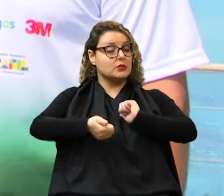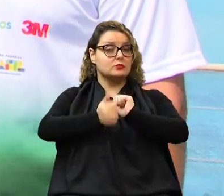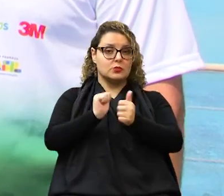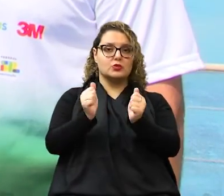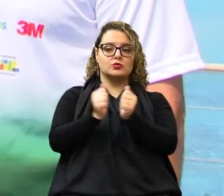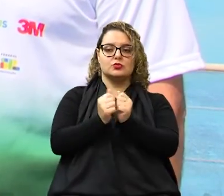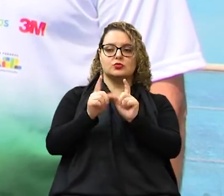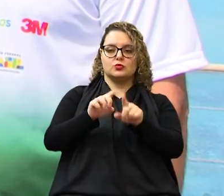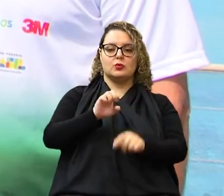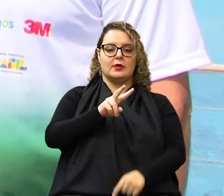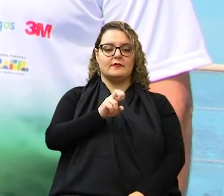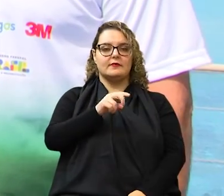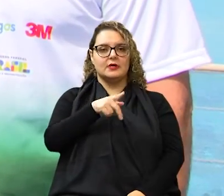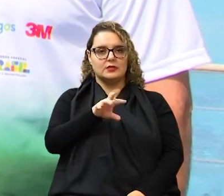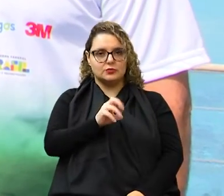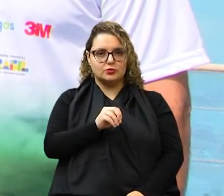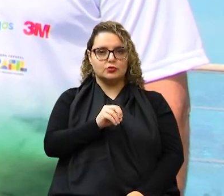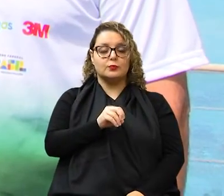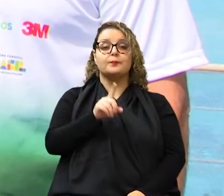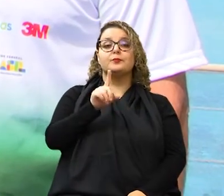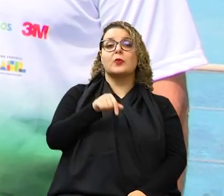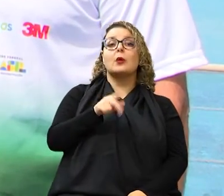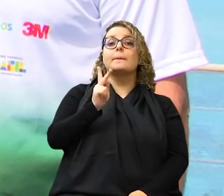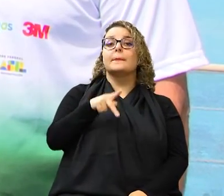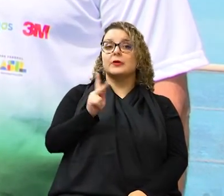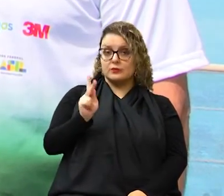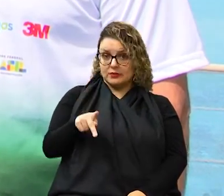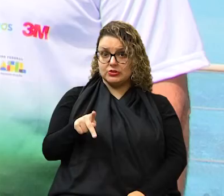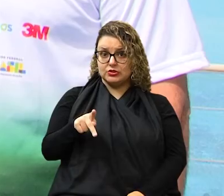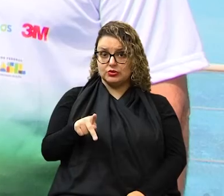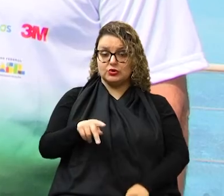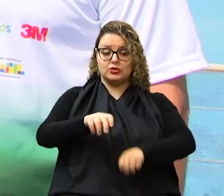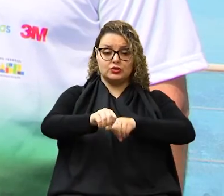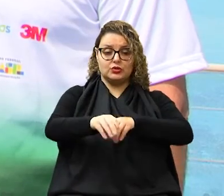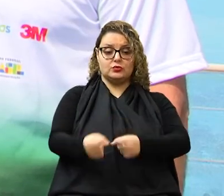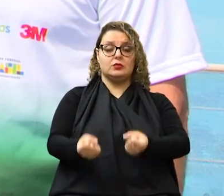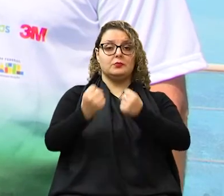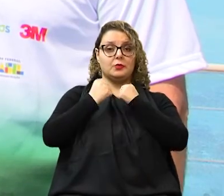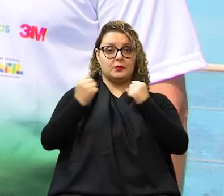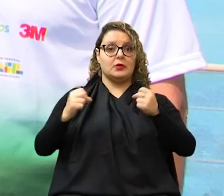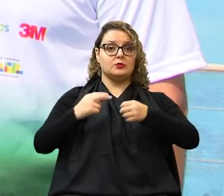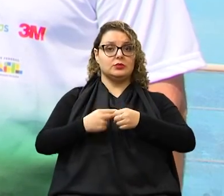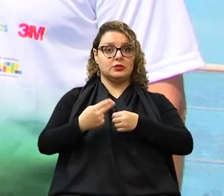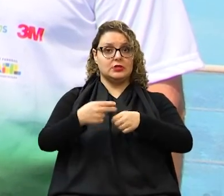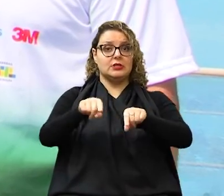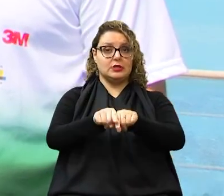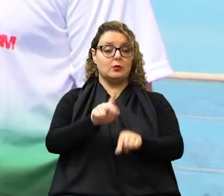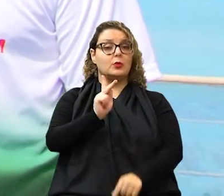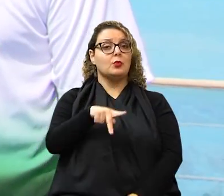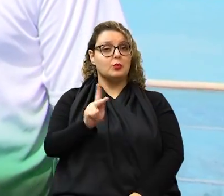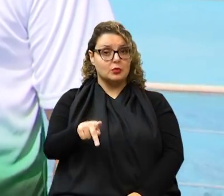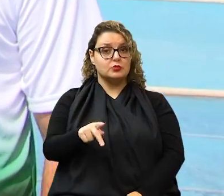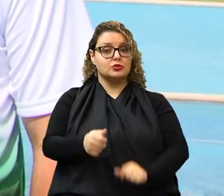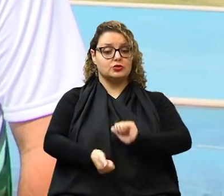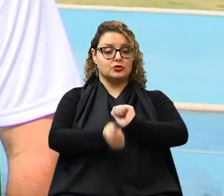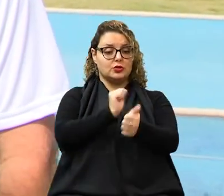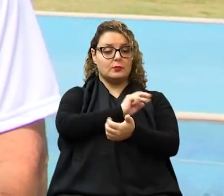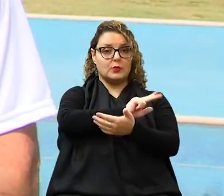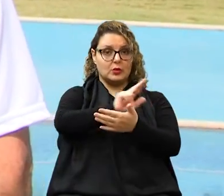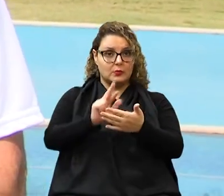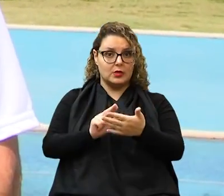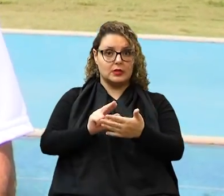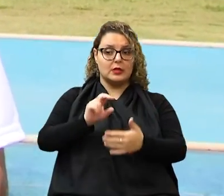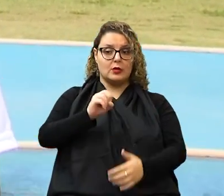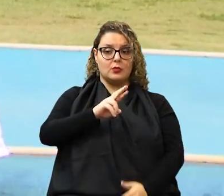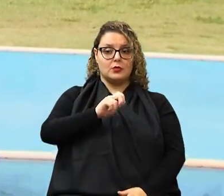esse esporte, ao meu lado está o Evandro Lázari, ele que é professor de Educação Física na Unicamp e também professor de